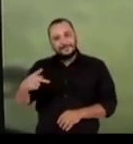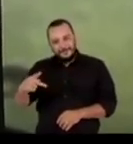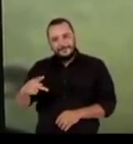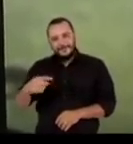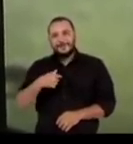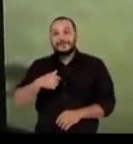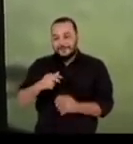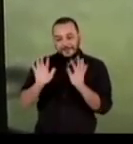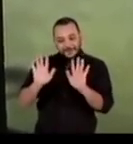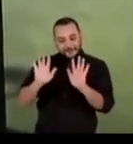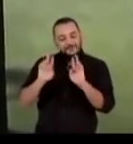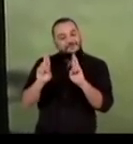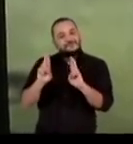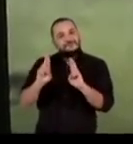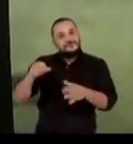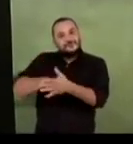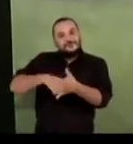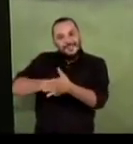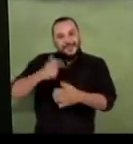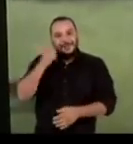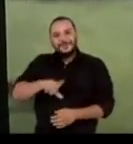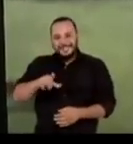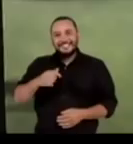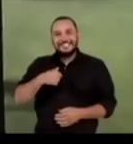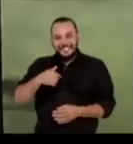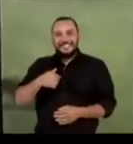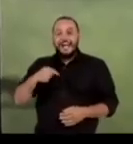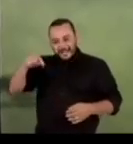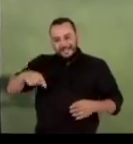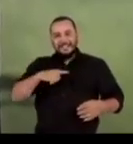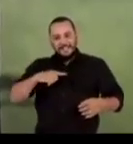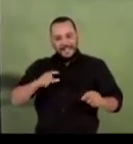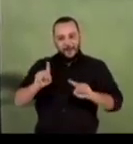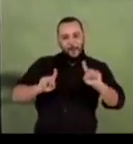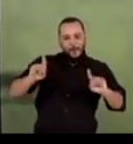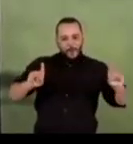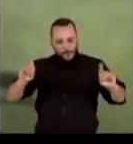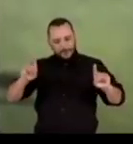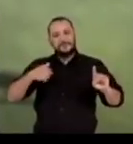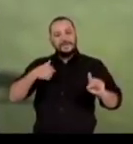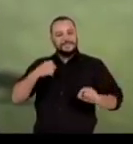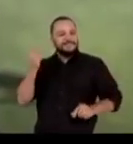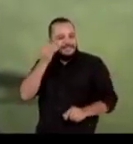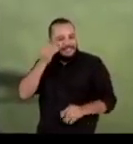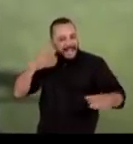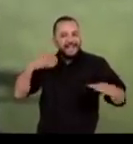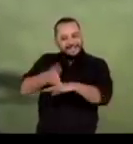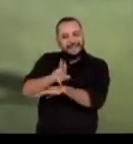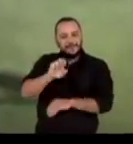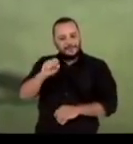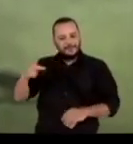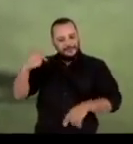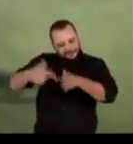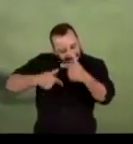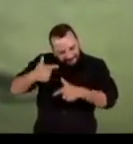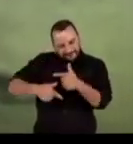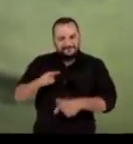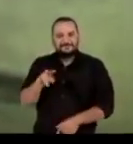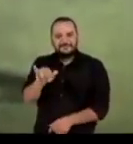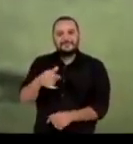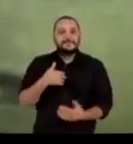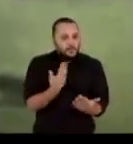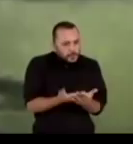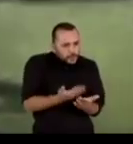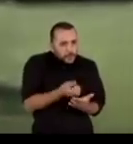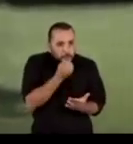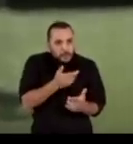Entendi. Vamos lutar para estar aqui, né? Porque aqui é bem concorrido, mas a gente vai correr atrás, vai trabalhar para isso. É isso aí, estudando